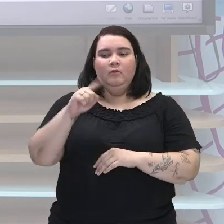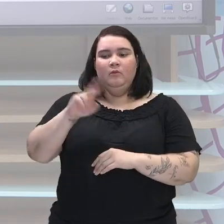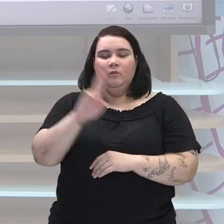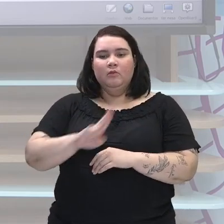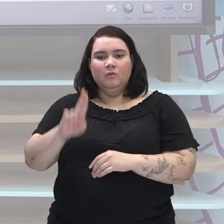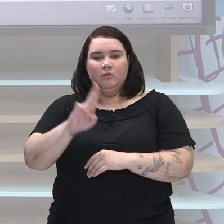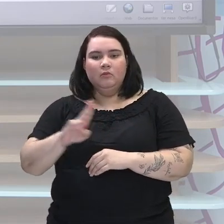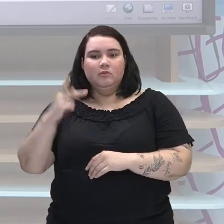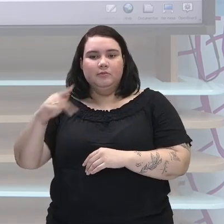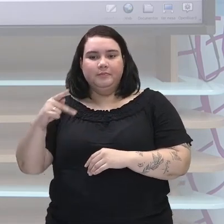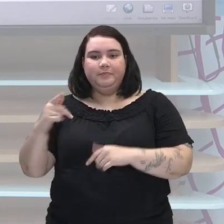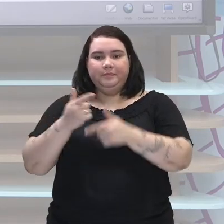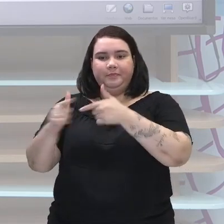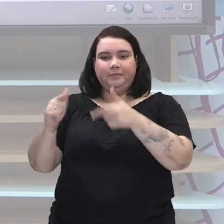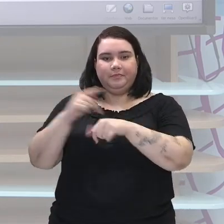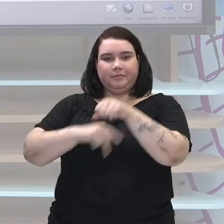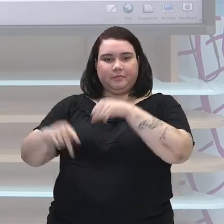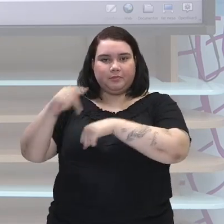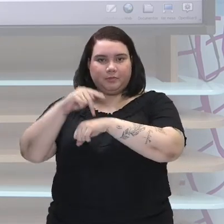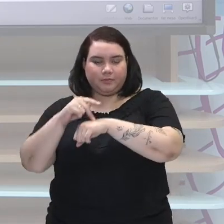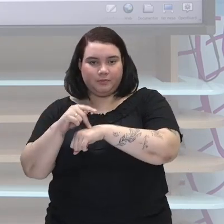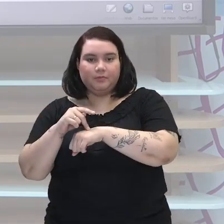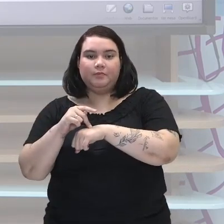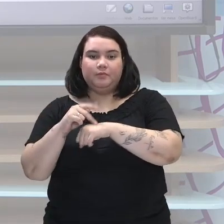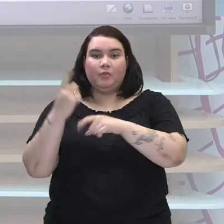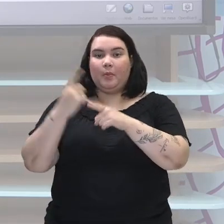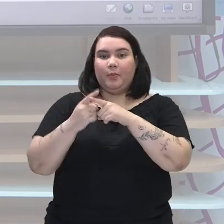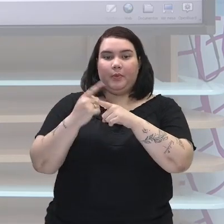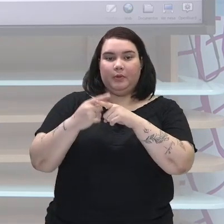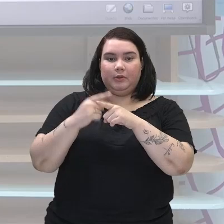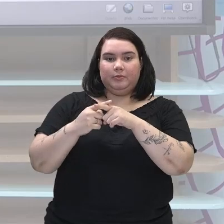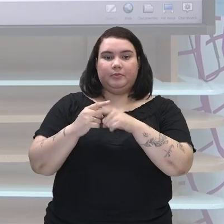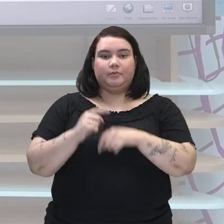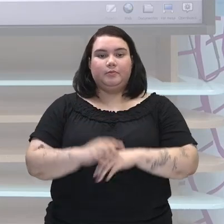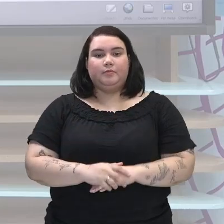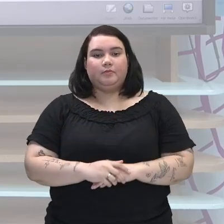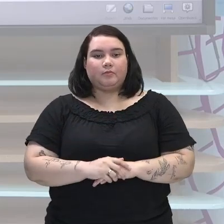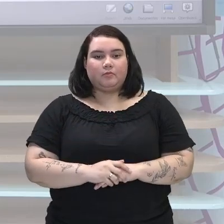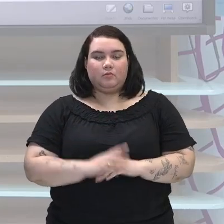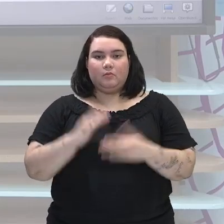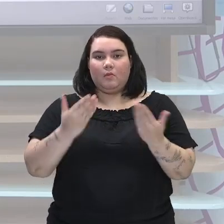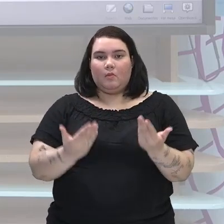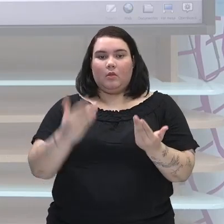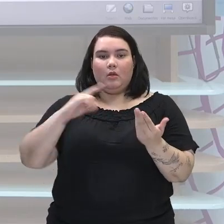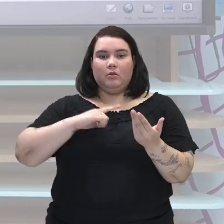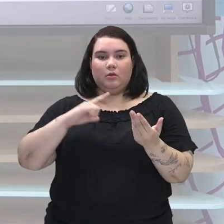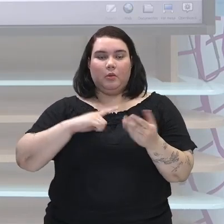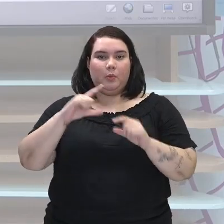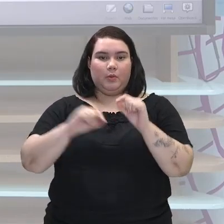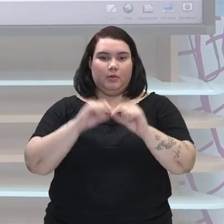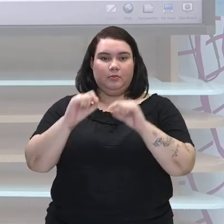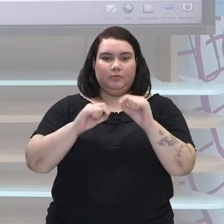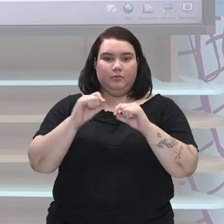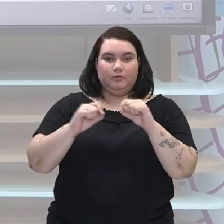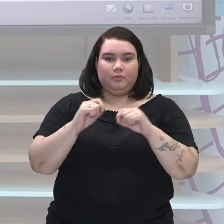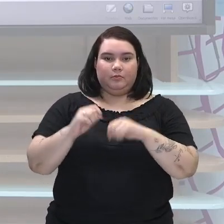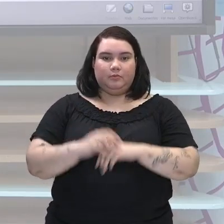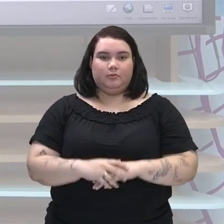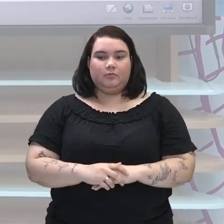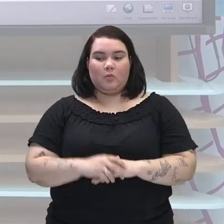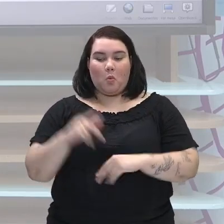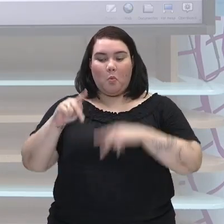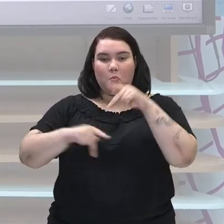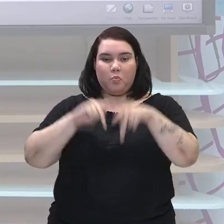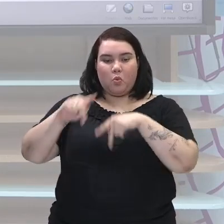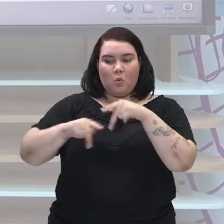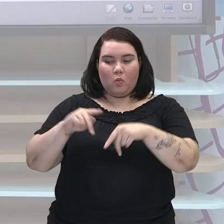explorarem outros territórios. Pois, né, há uma questão de que o meu povo